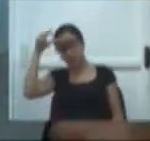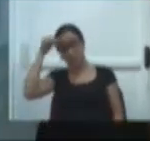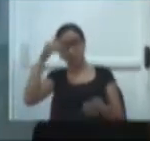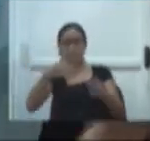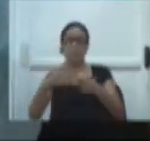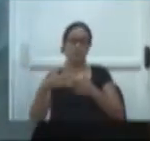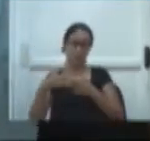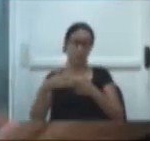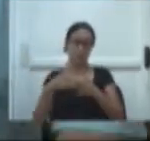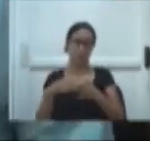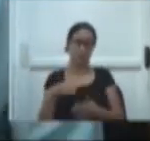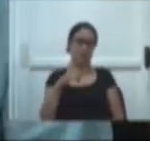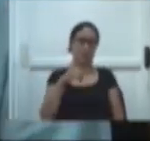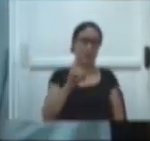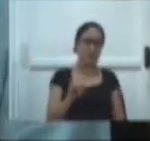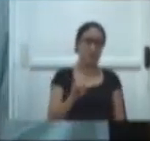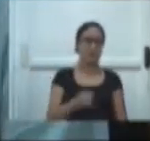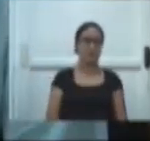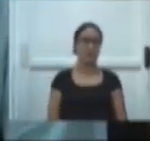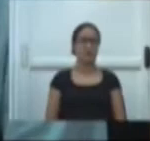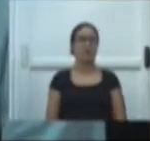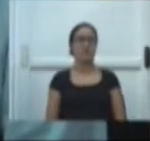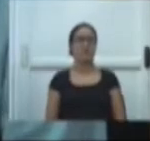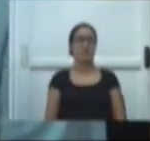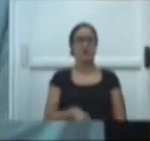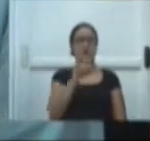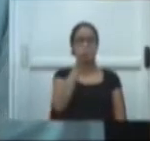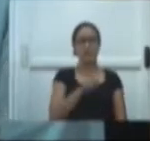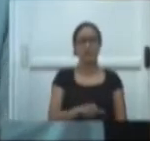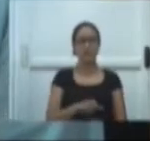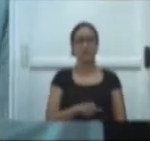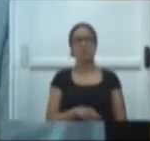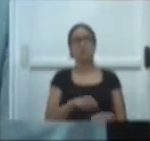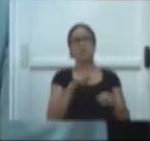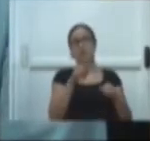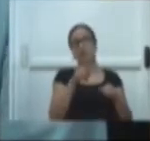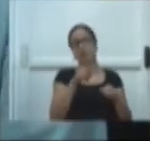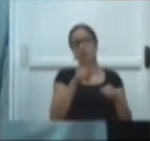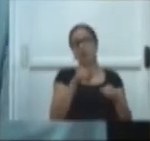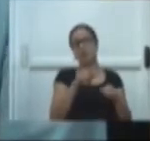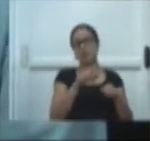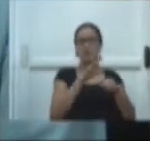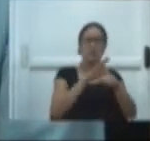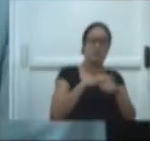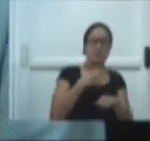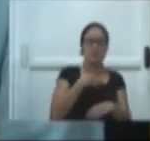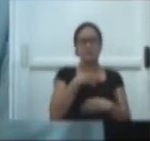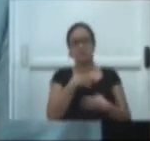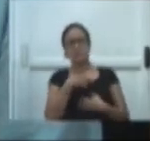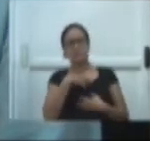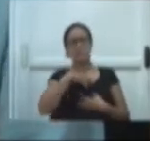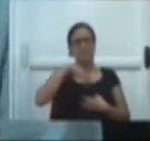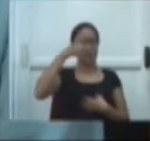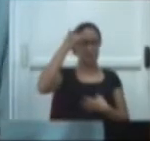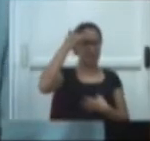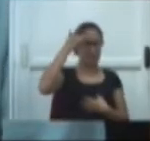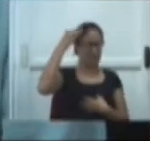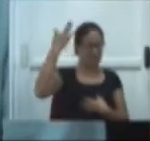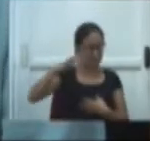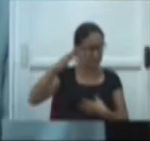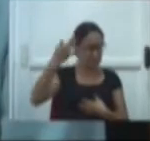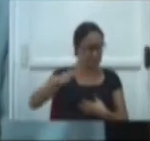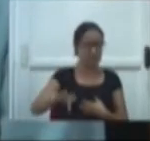febre, coceira, tu vai lá e vai fazer o exame, tem hoje, vai fazer o exame amanhã, não dá nada. Dificilmente dá